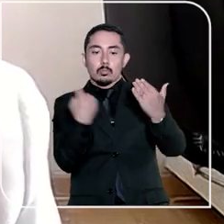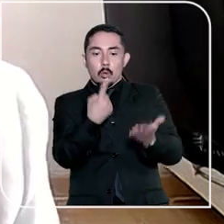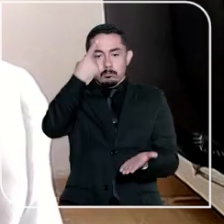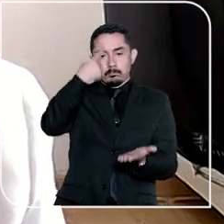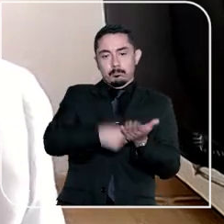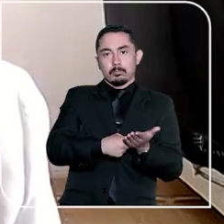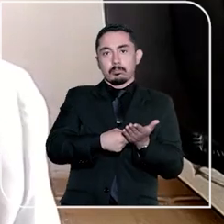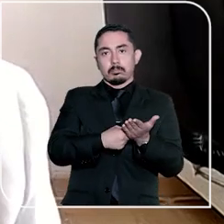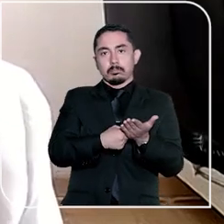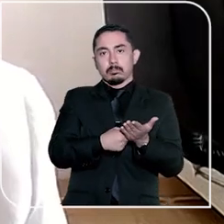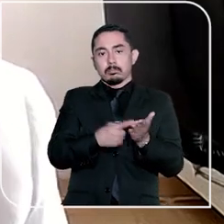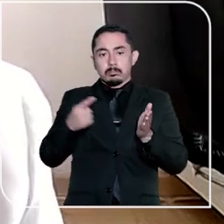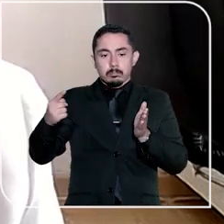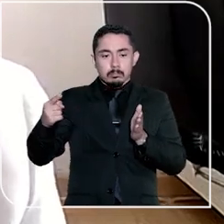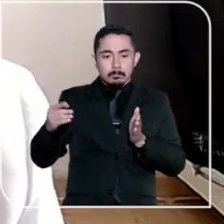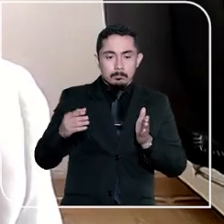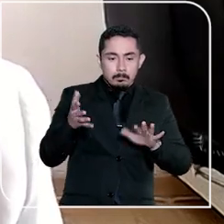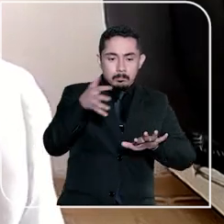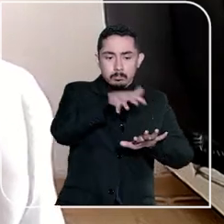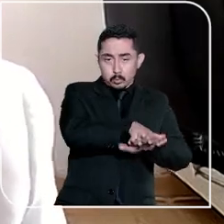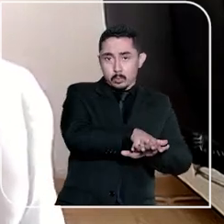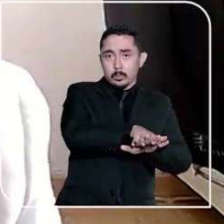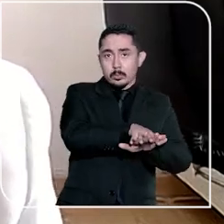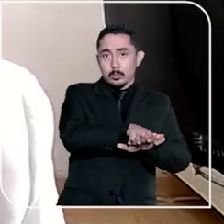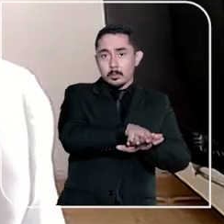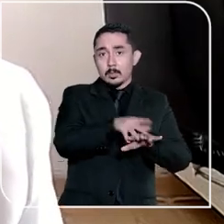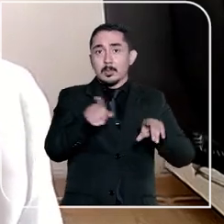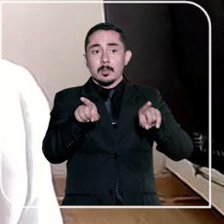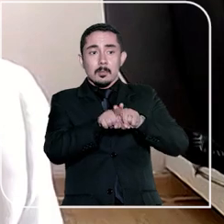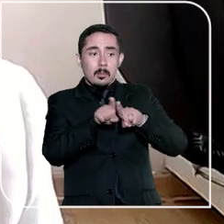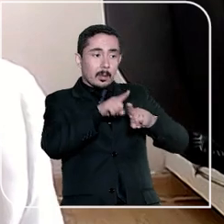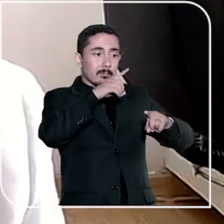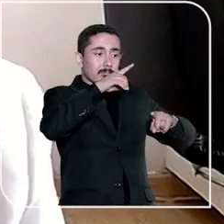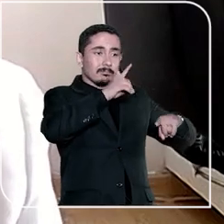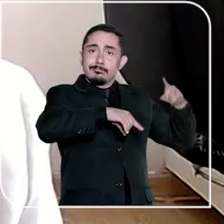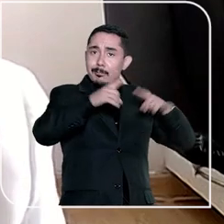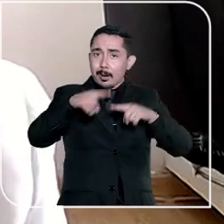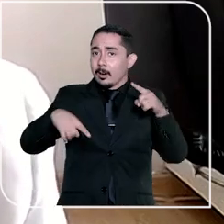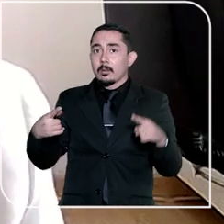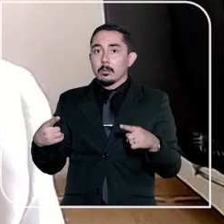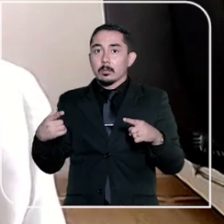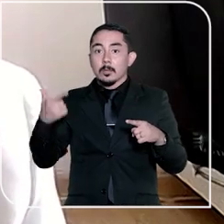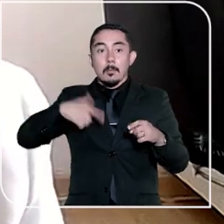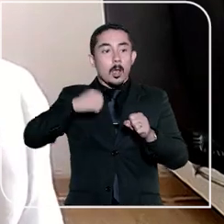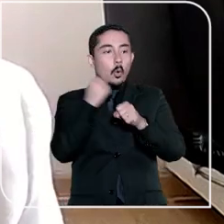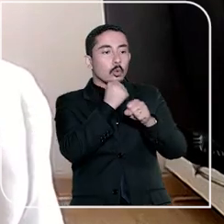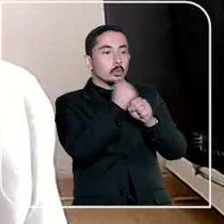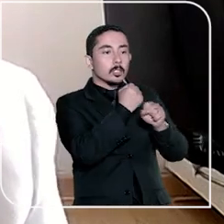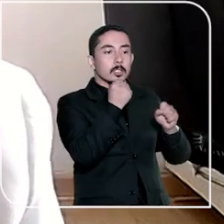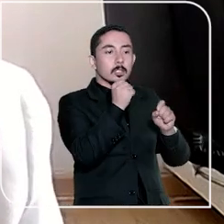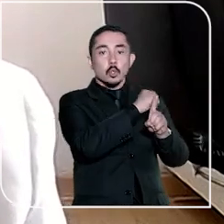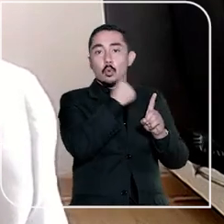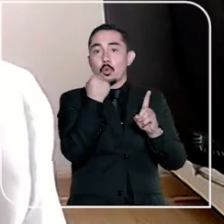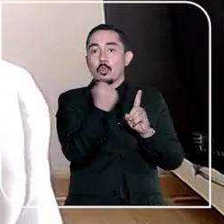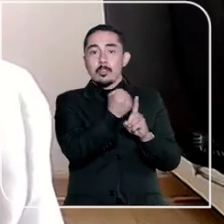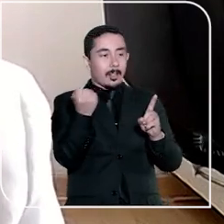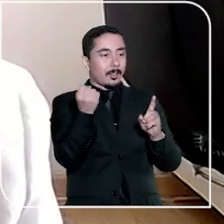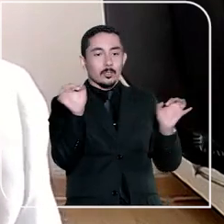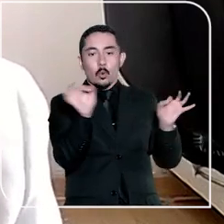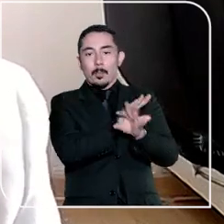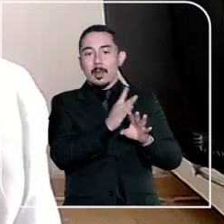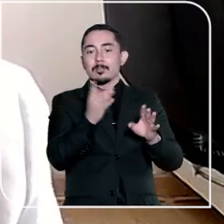compromisso com a inclusão a diversidade e a construção de uma sociedade repleta de